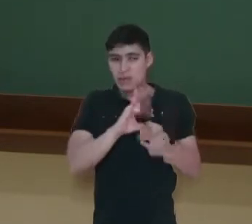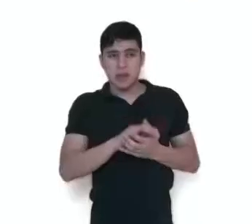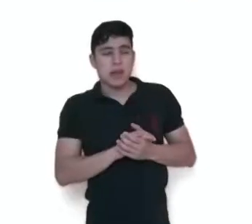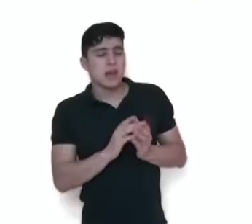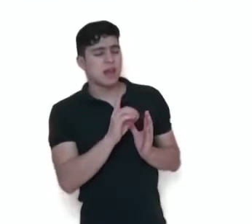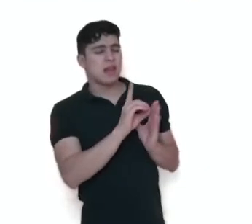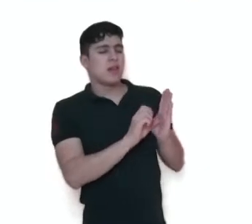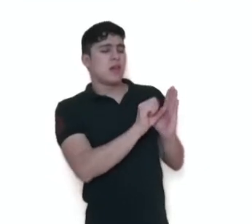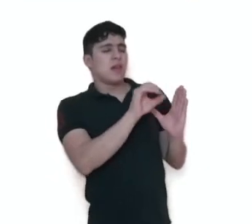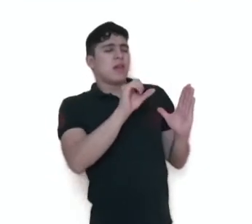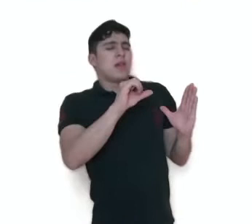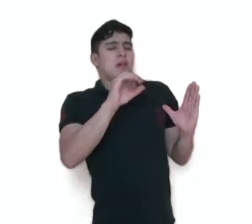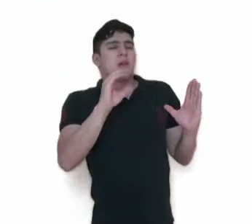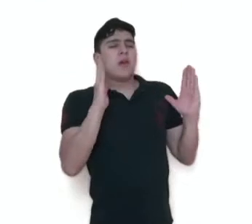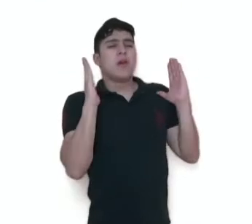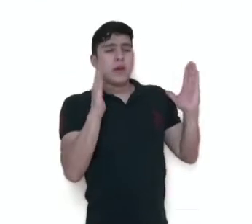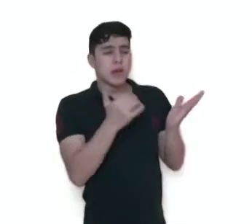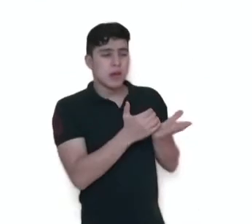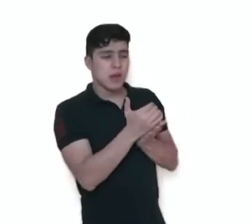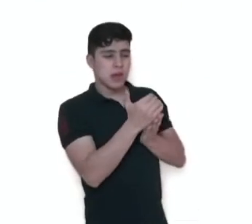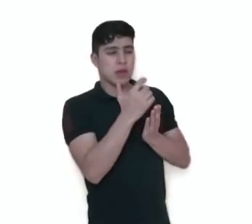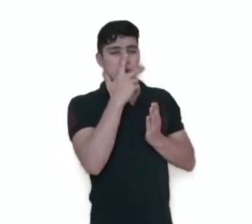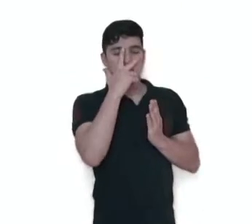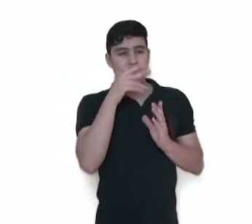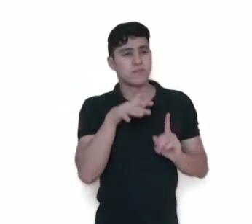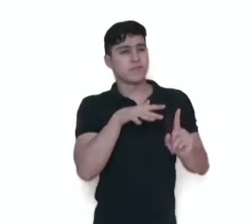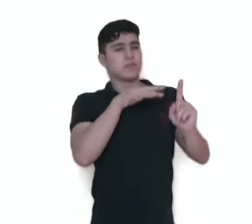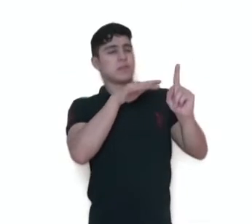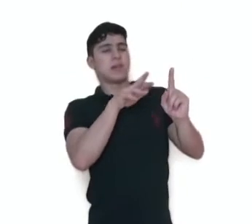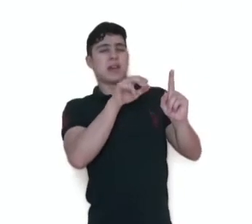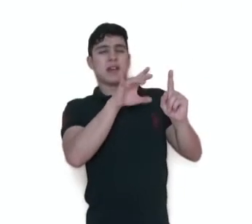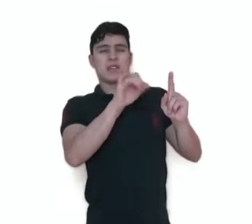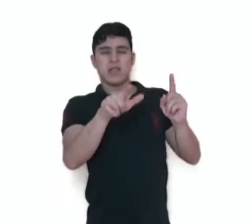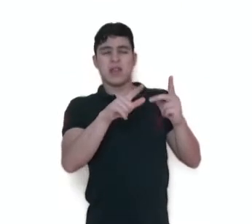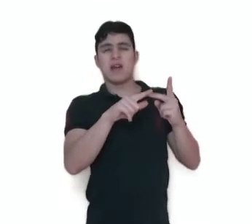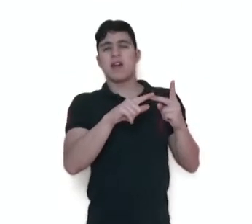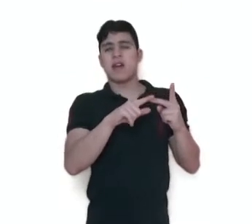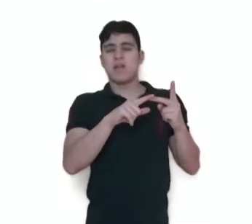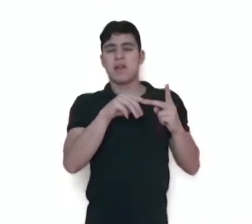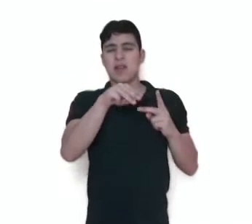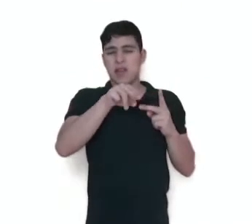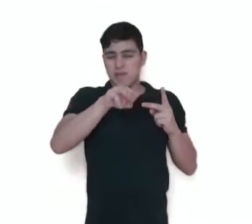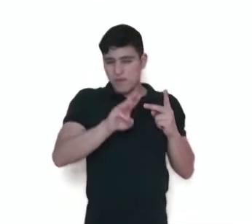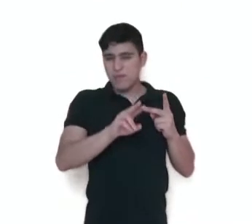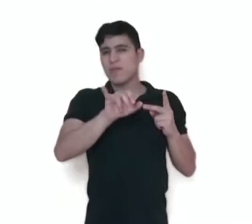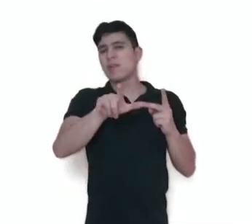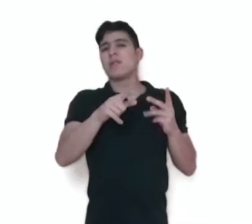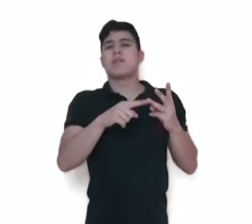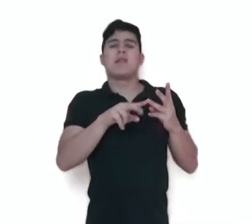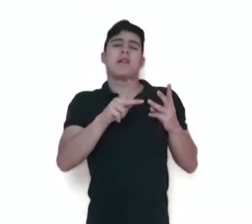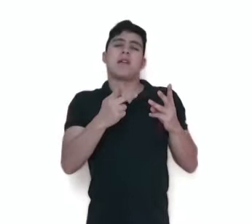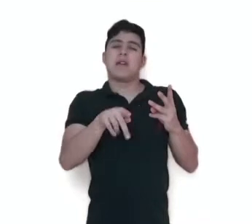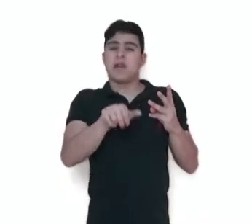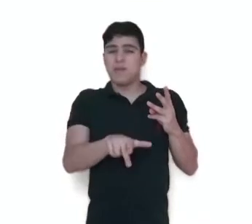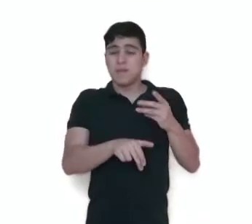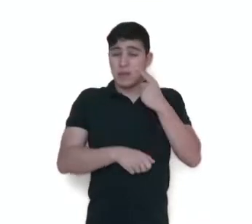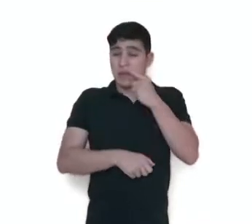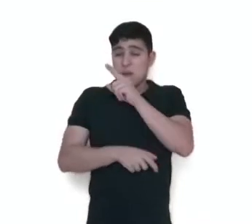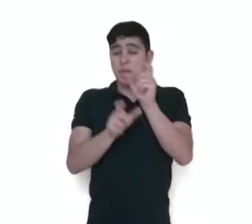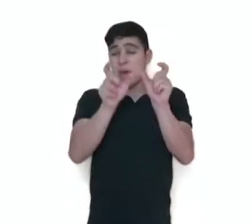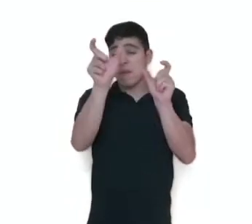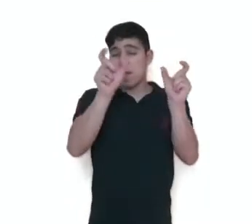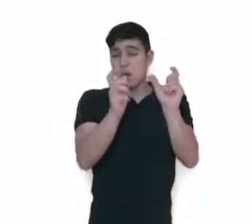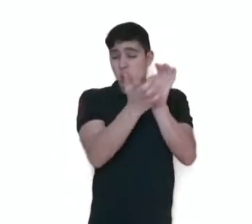década de 80 a 90, o início de tudo, nós temos RZO, Racionais, Taíde, MV Bill, Rap Hood, Facção Central, são aqueles